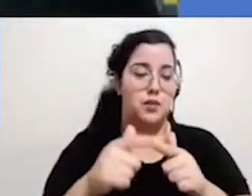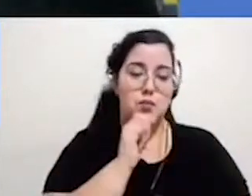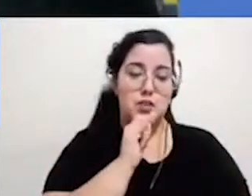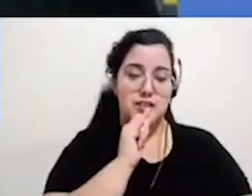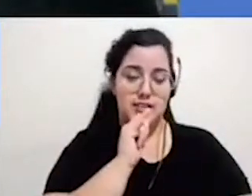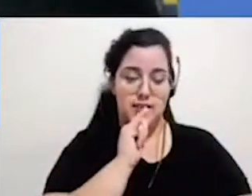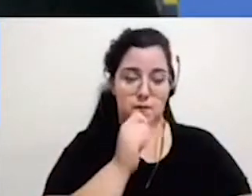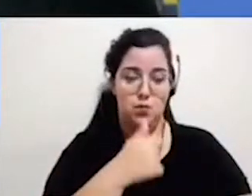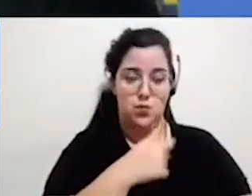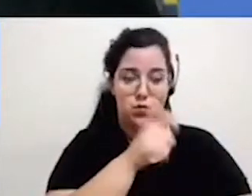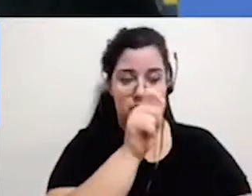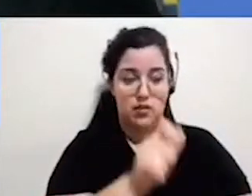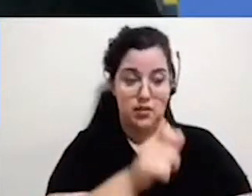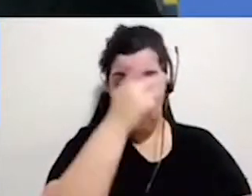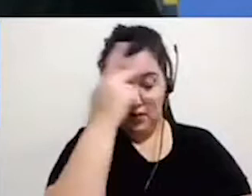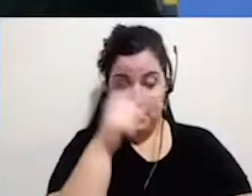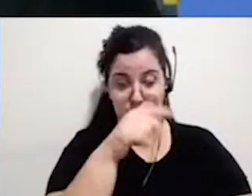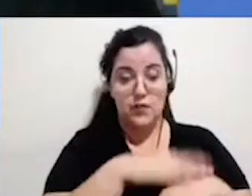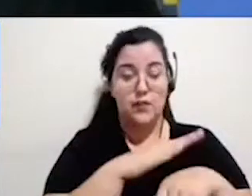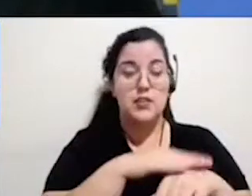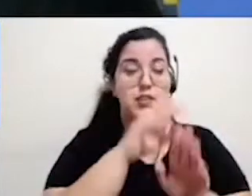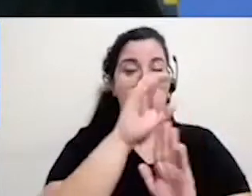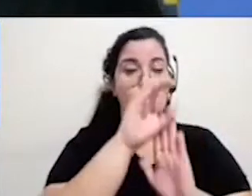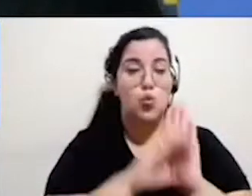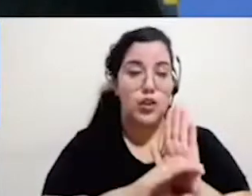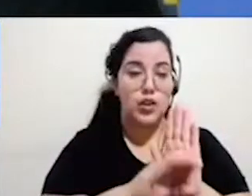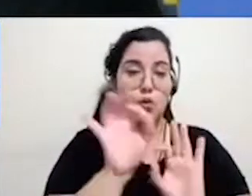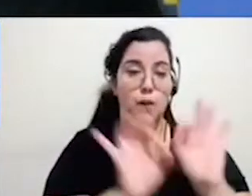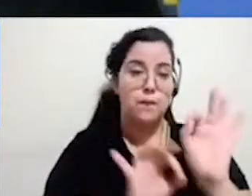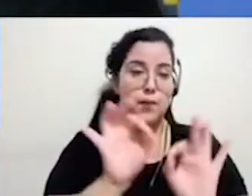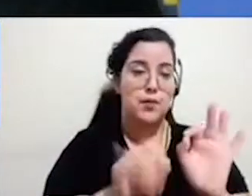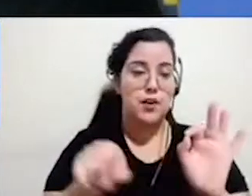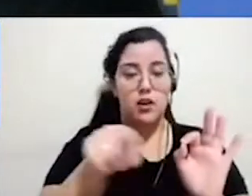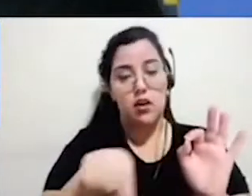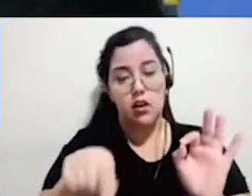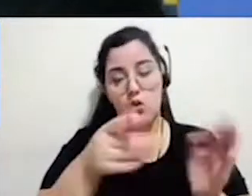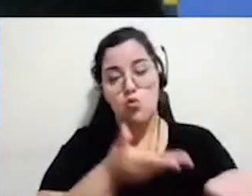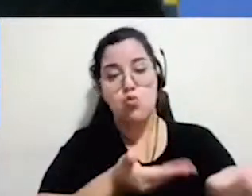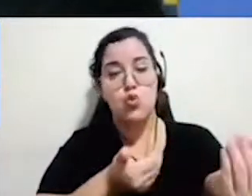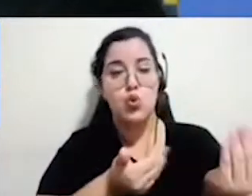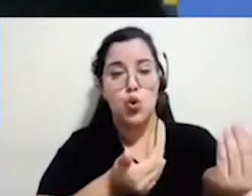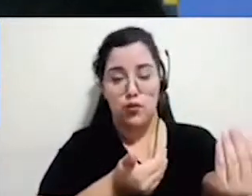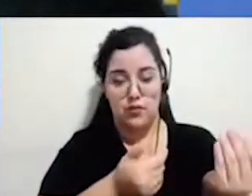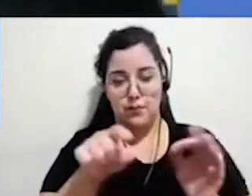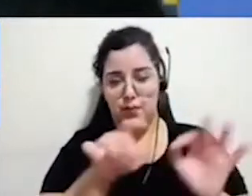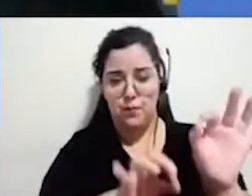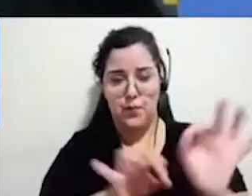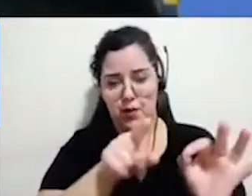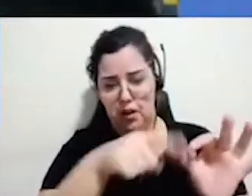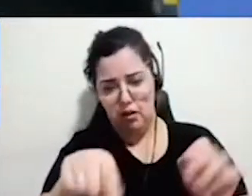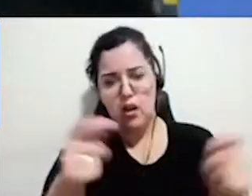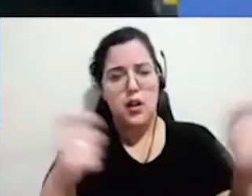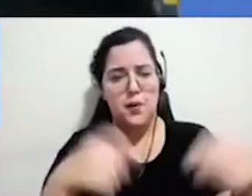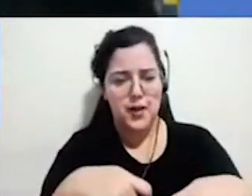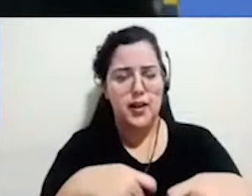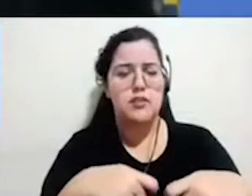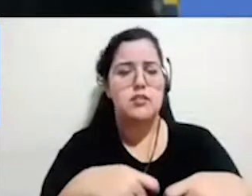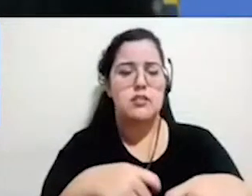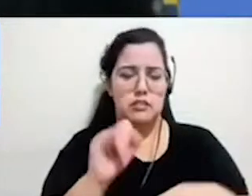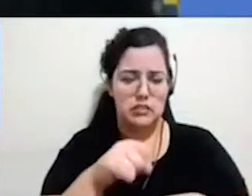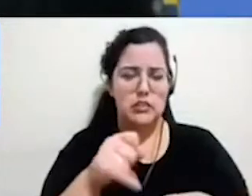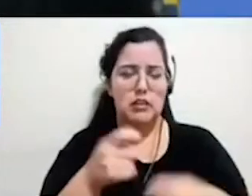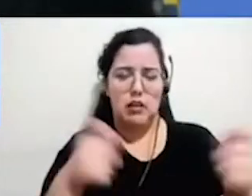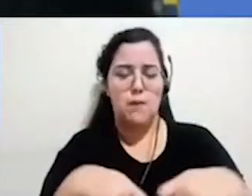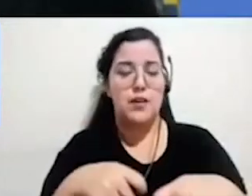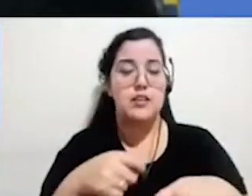currículo que esteja preparando esses jovens para essa capacitação? E essas pessoas que